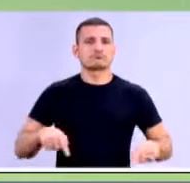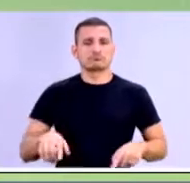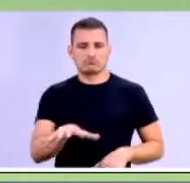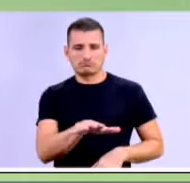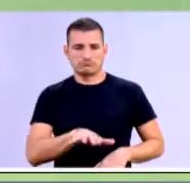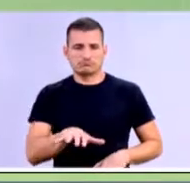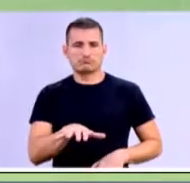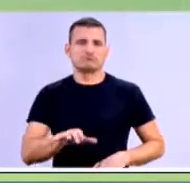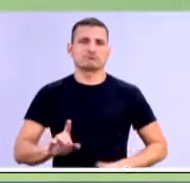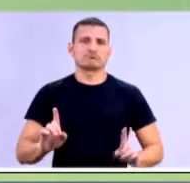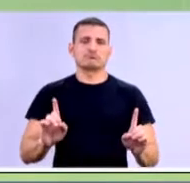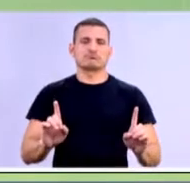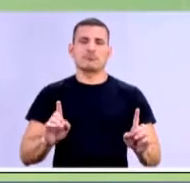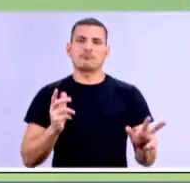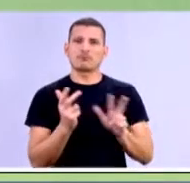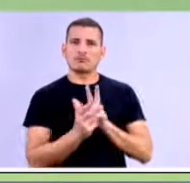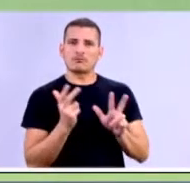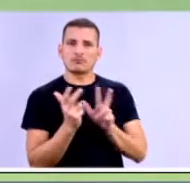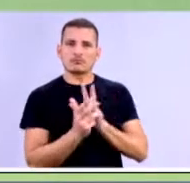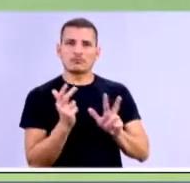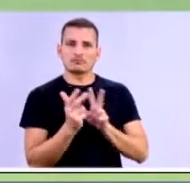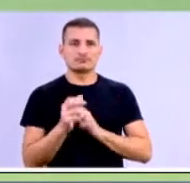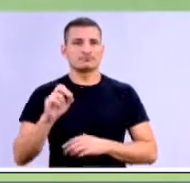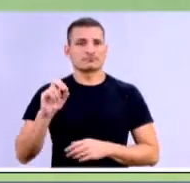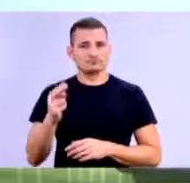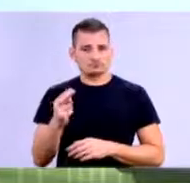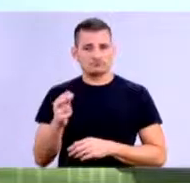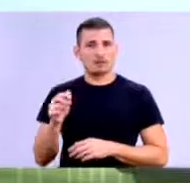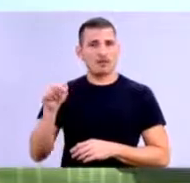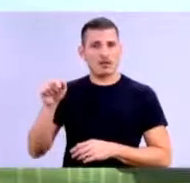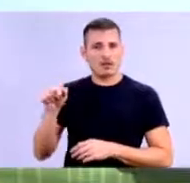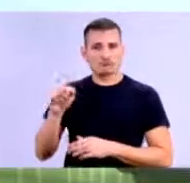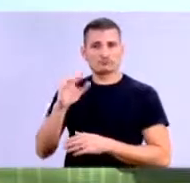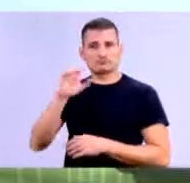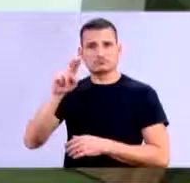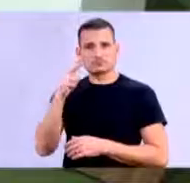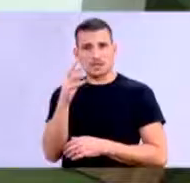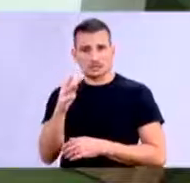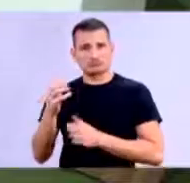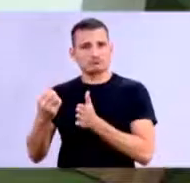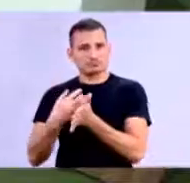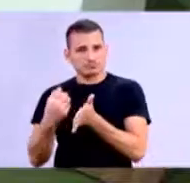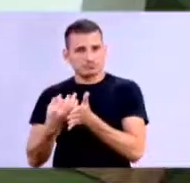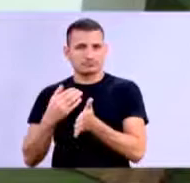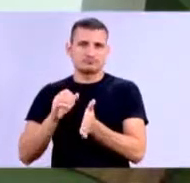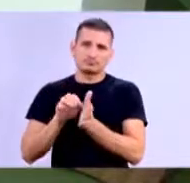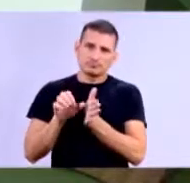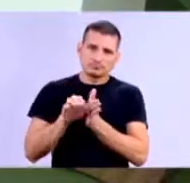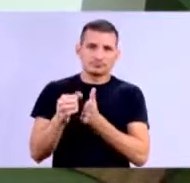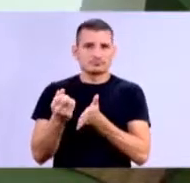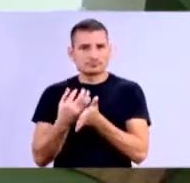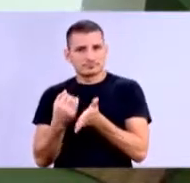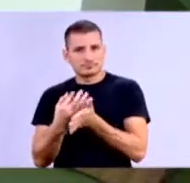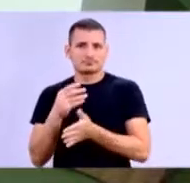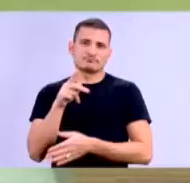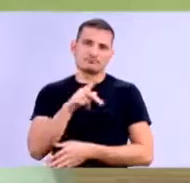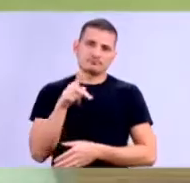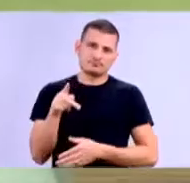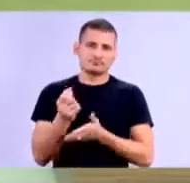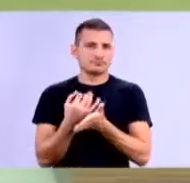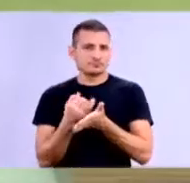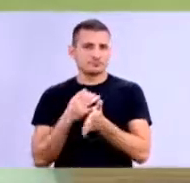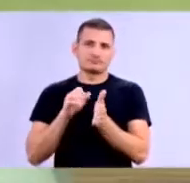ou conversamos aqui com a professora no chat. Professora, quem está por aí? Vamos lá. Olha, nós já tivemos aqui... Vocês